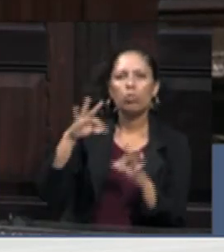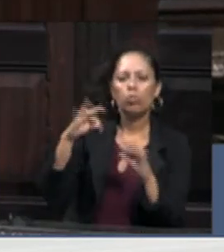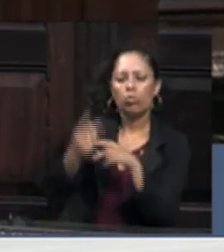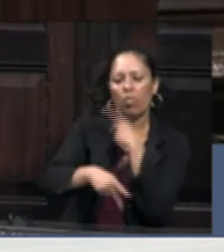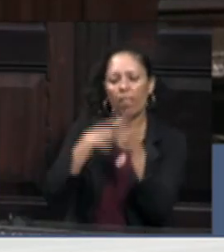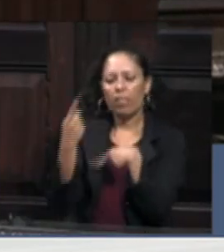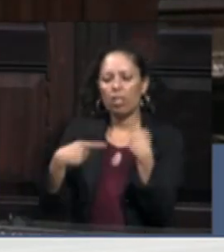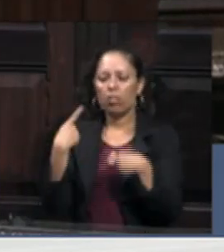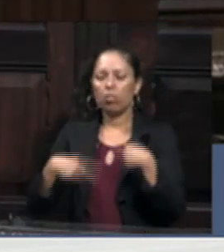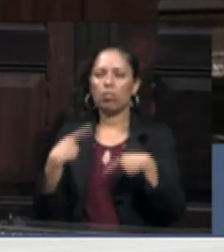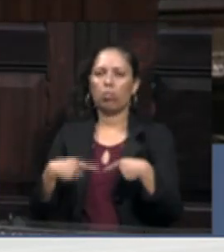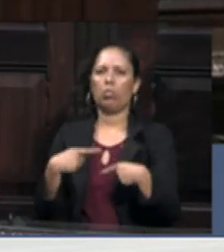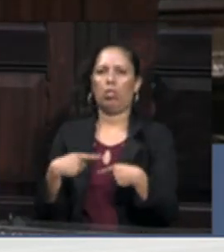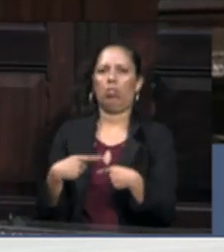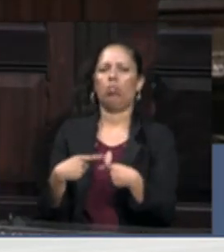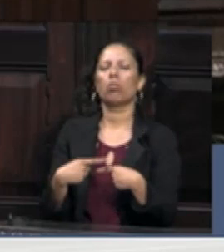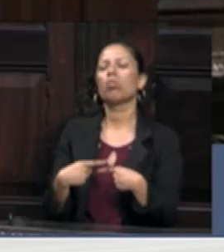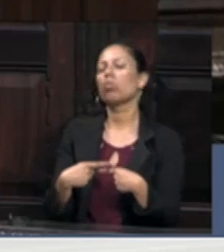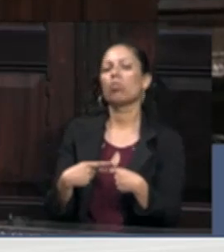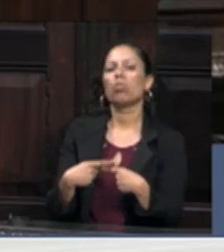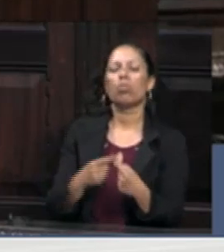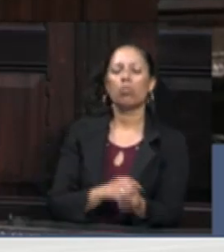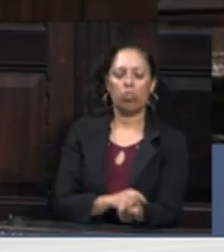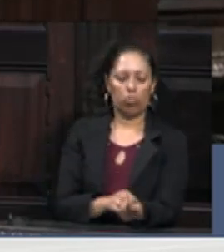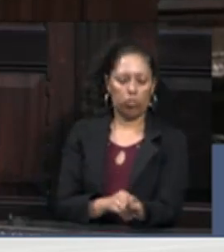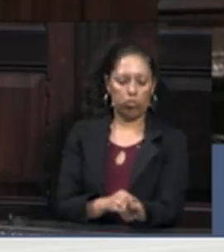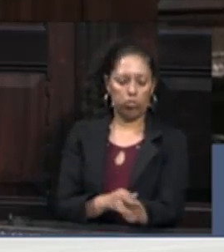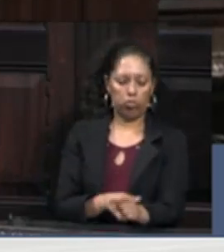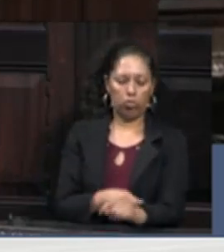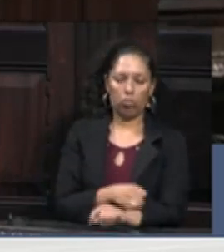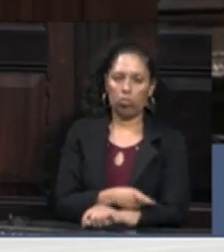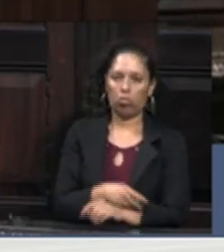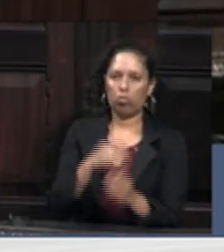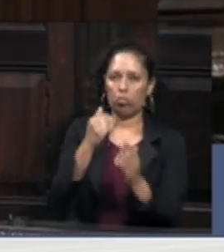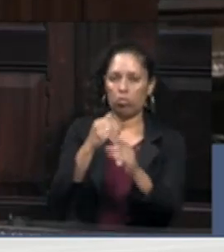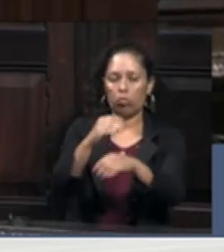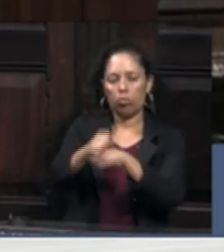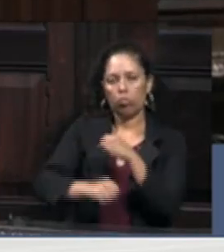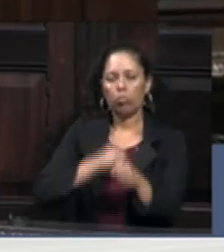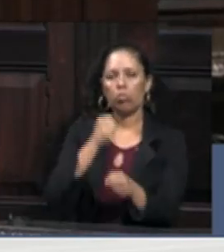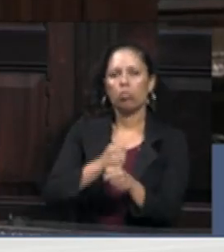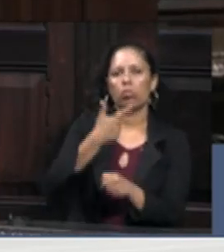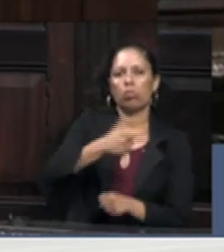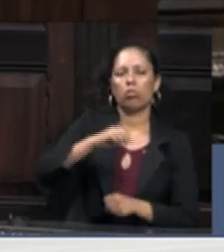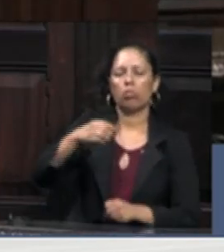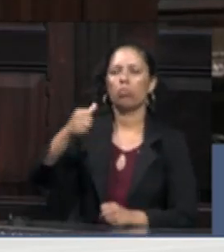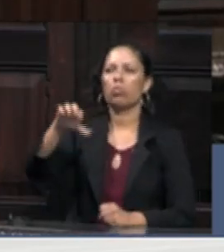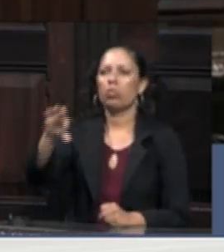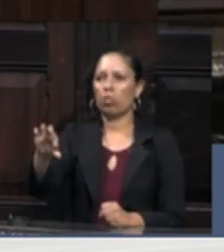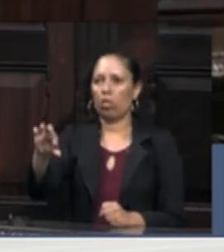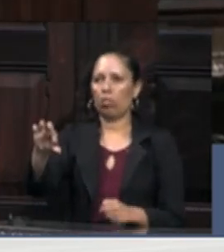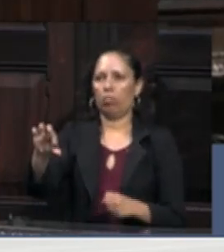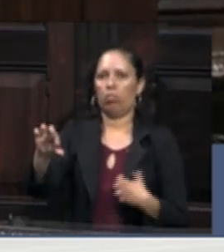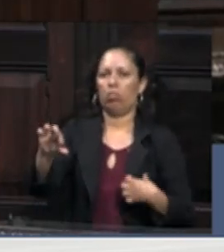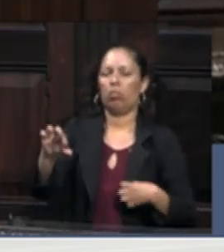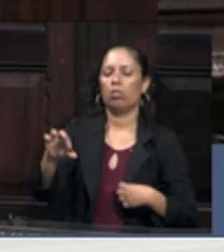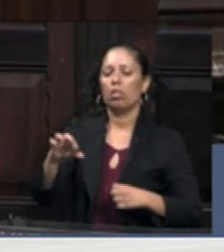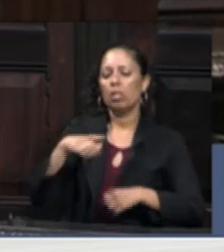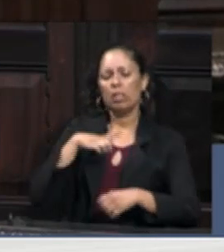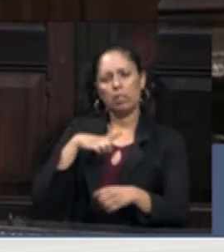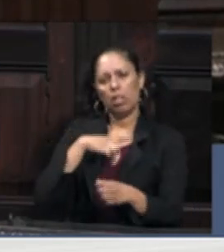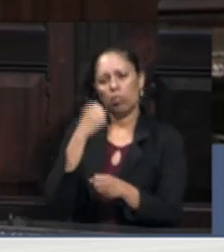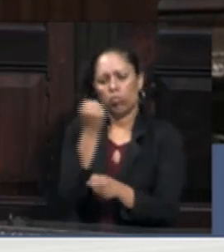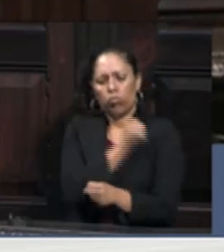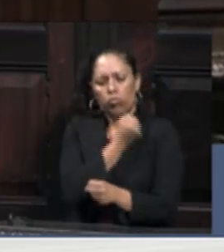debate, dessa discussão sobre a questão orçamentária para 2019. Alguns números que eu quero